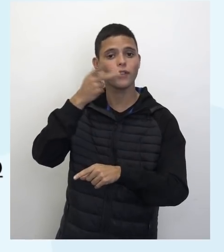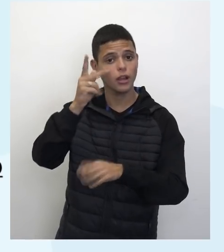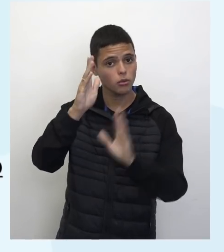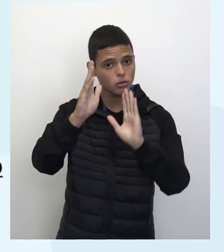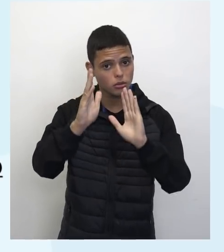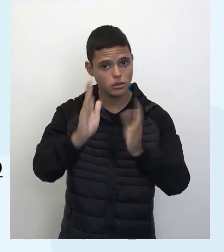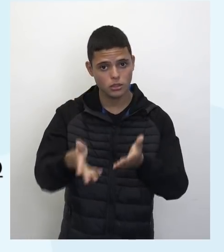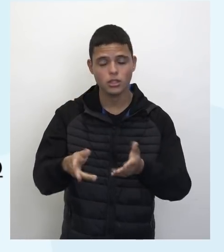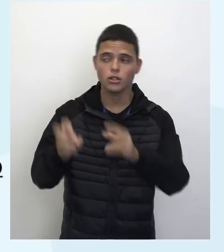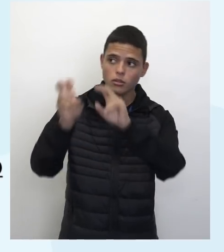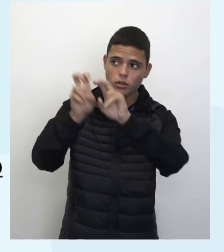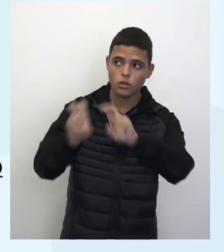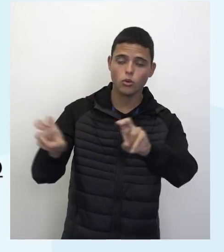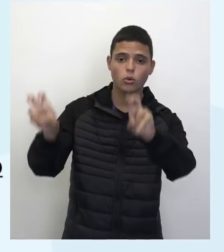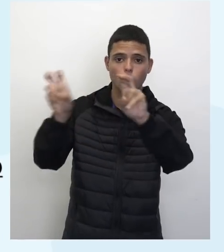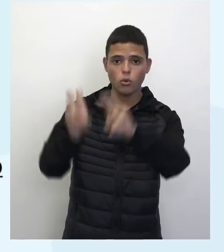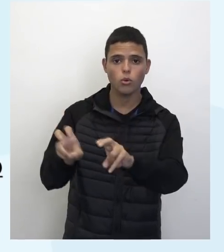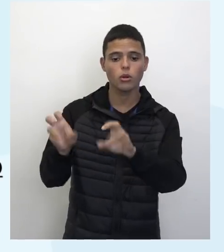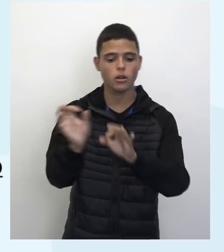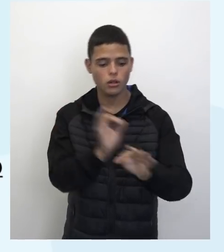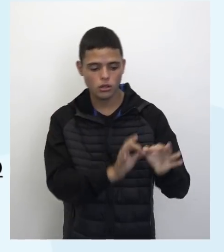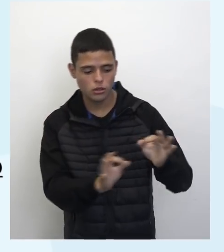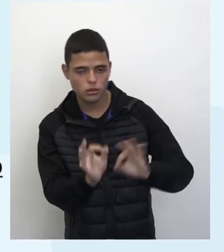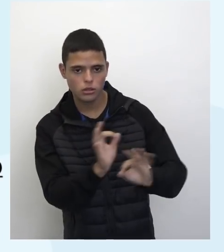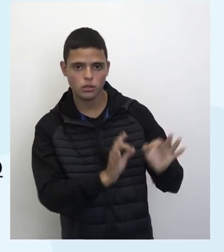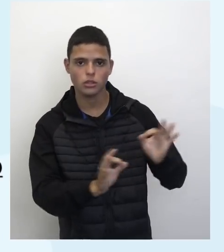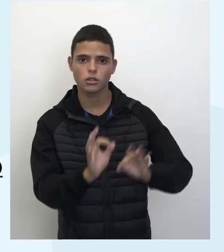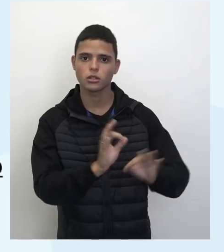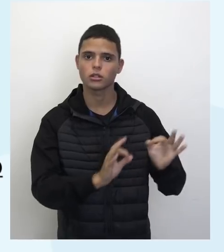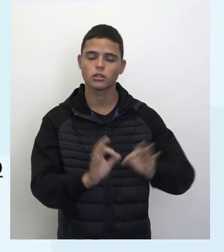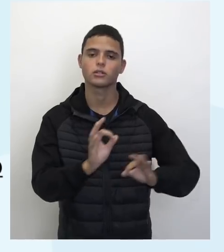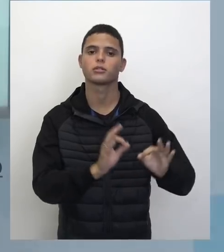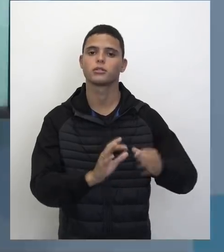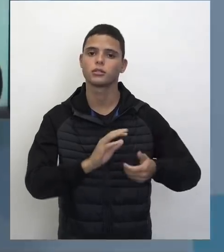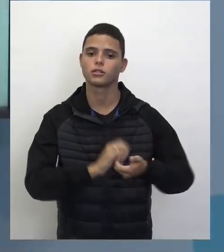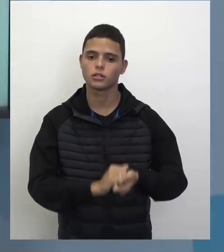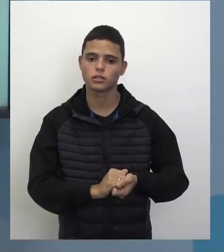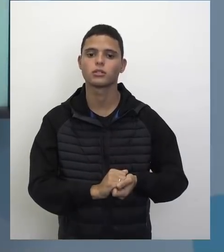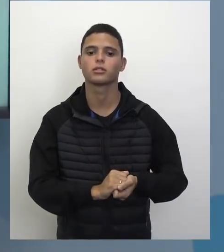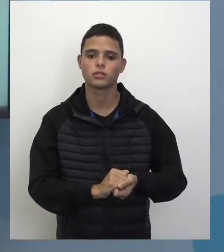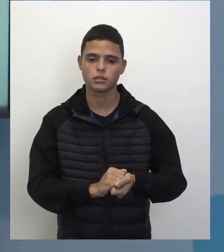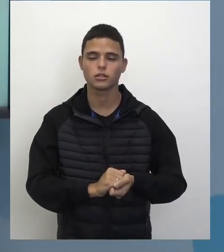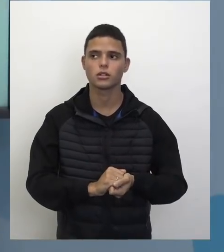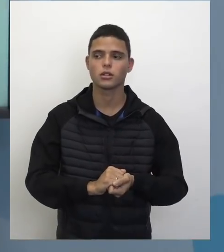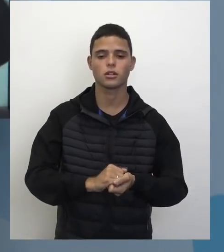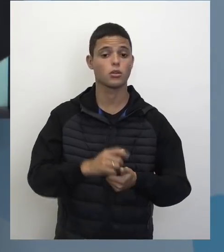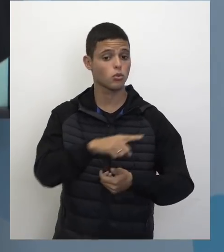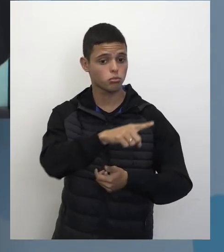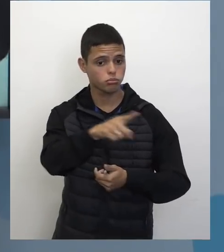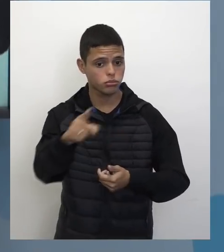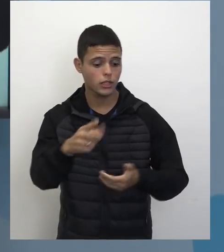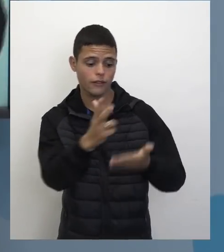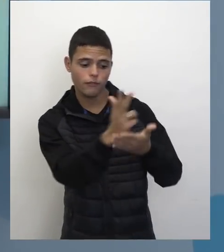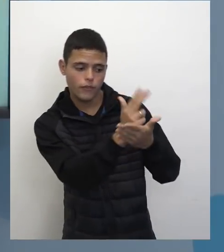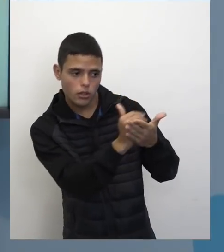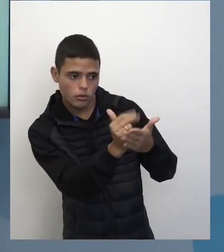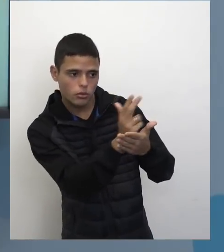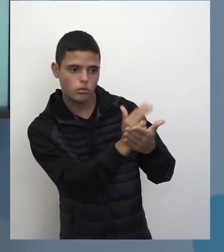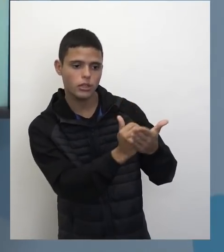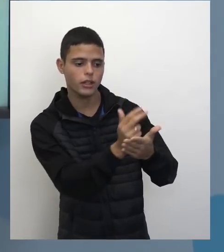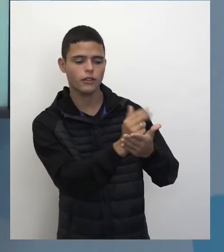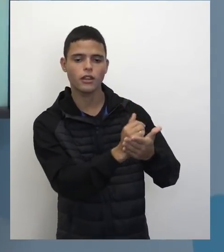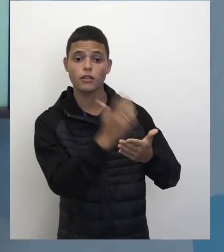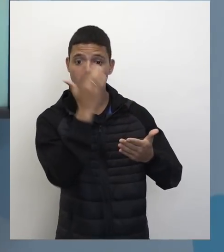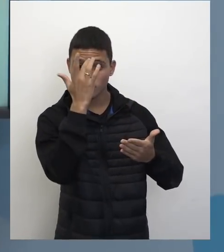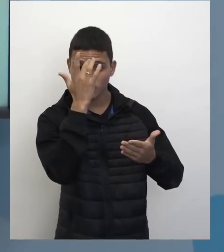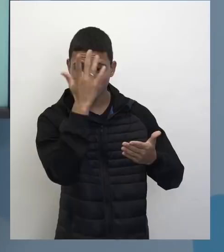né? Você construir o fluxograma na construção do algoritmo, ao invés de você escrever, você ter o desenho do fluxograma, fica muito mais